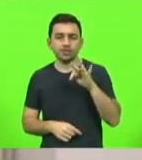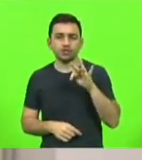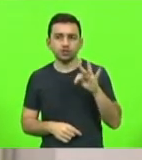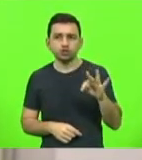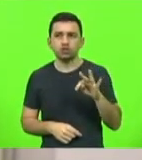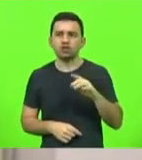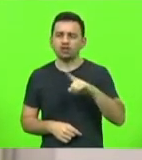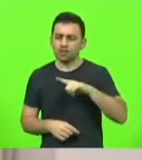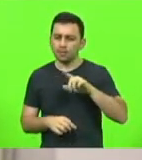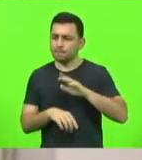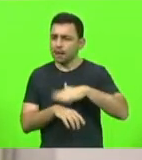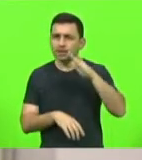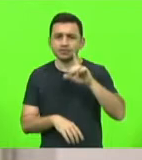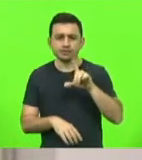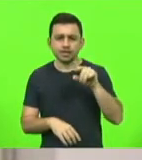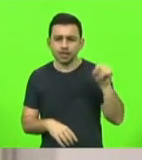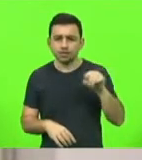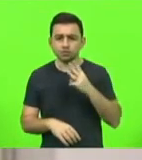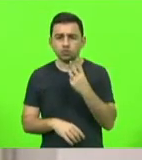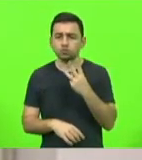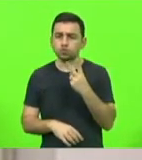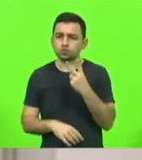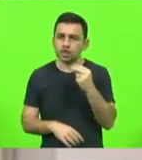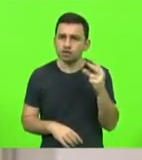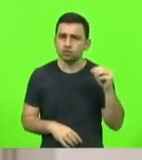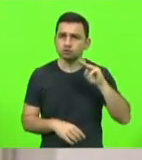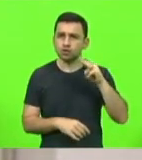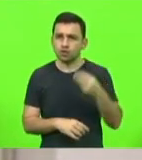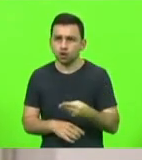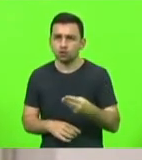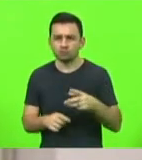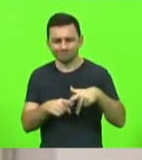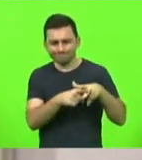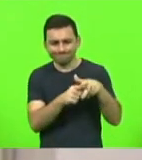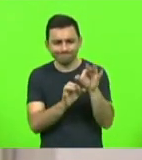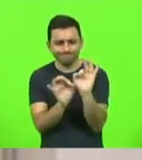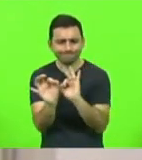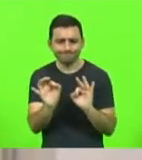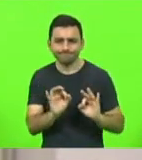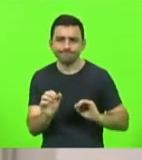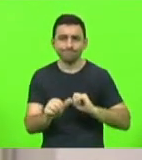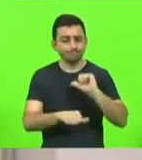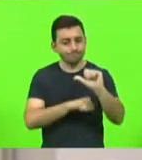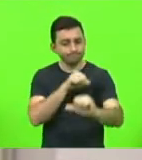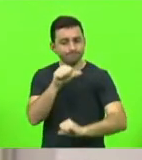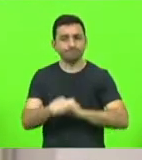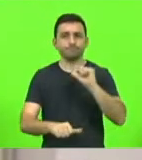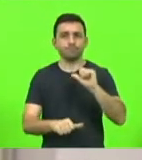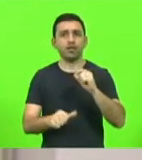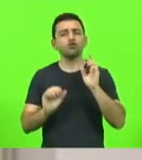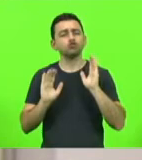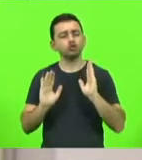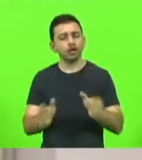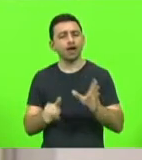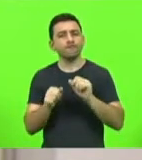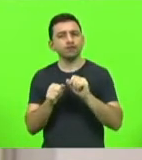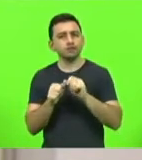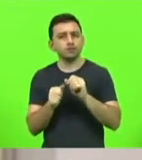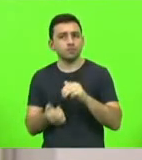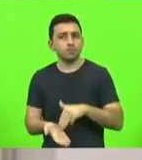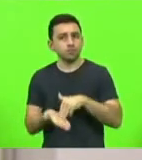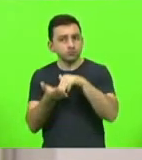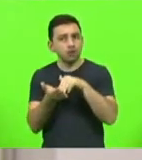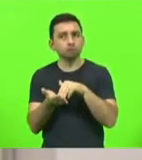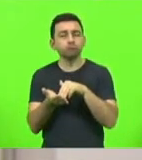100, 200 milhões para fazer uma revitalização completa dessa rodovia. Inclusive, fiz uma moção de apelo nesse